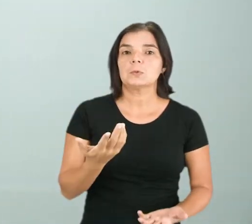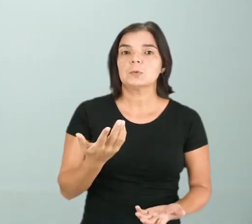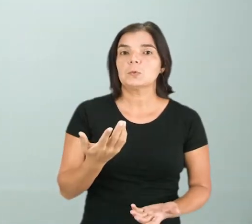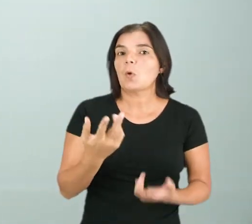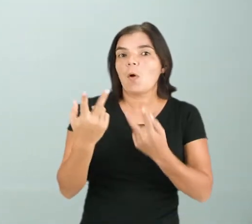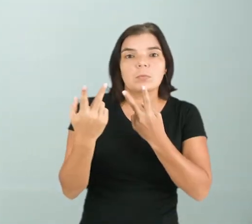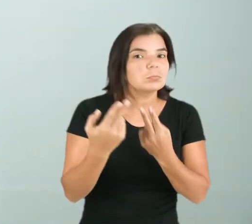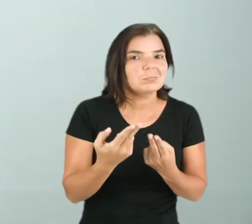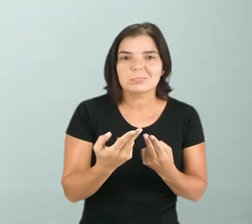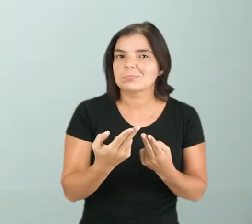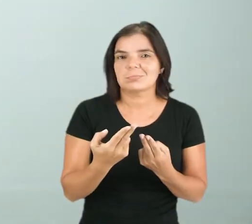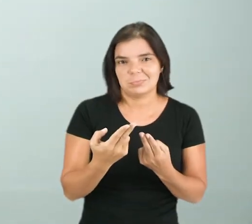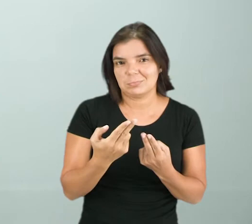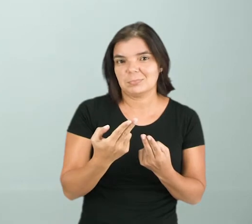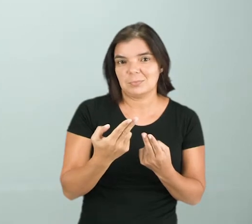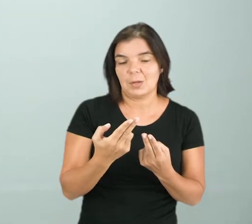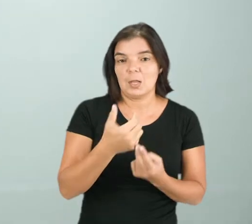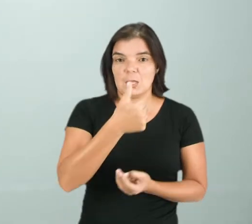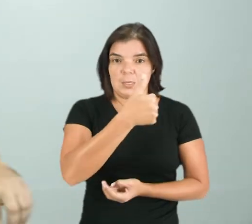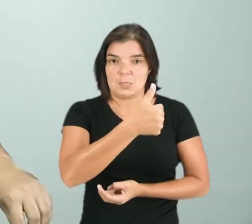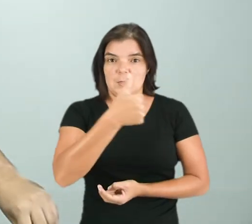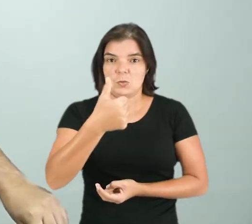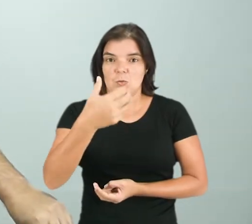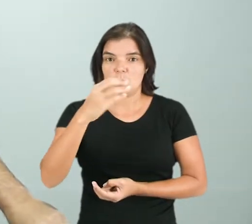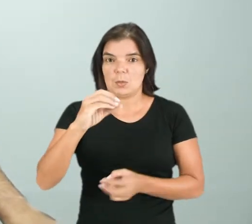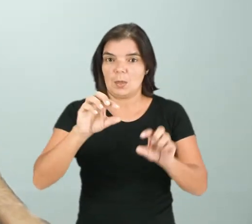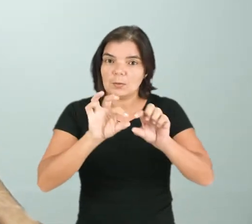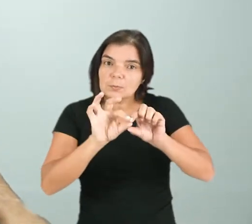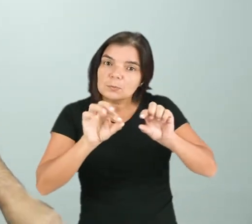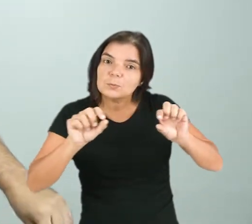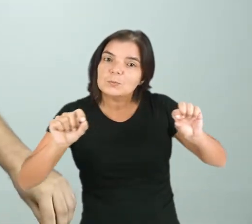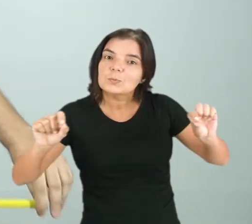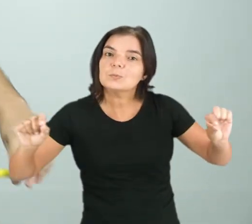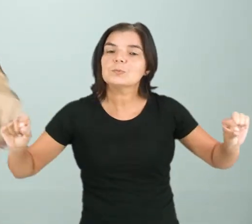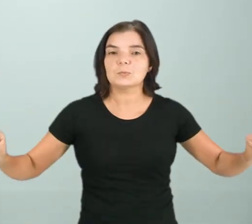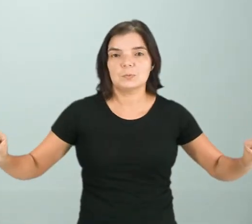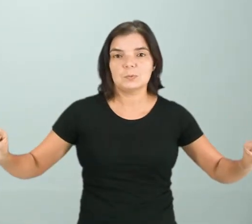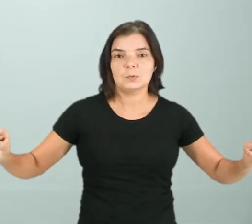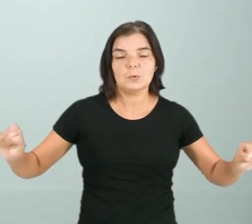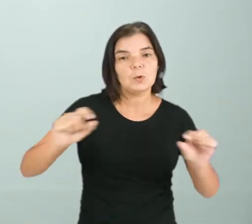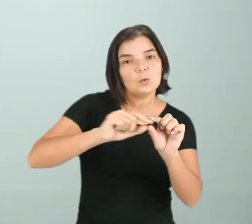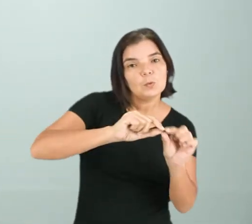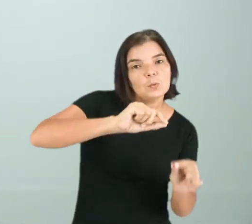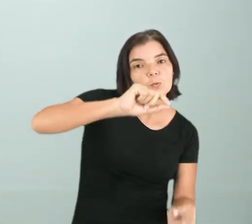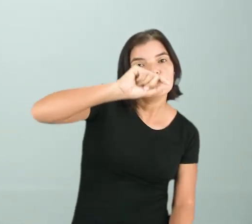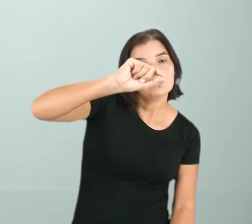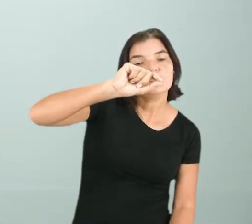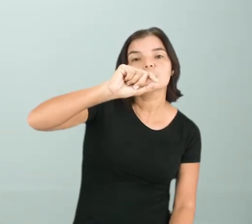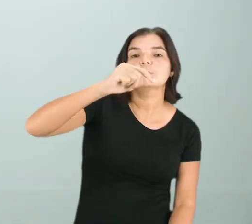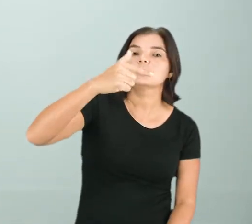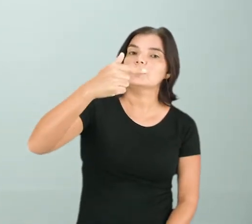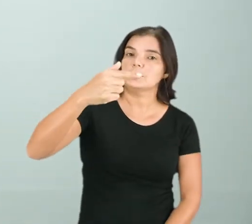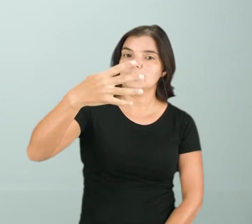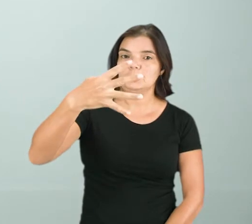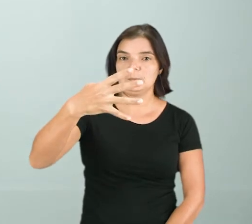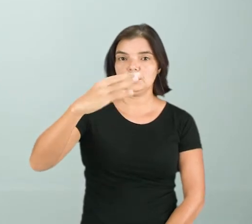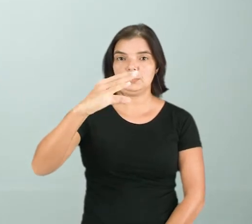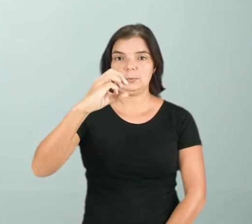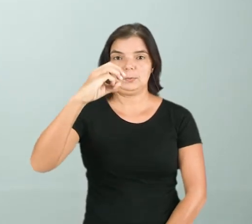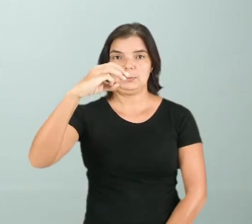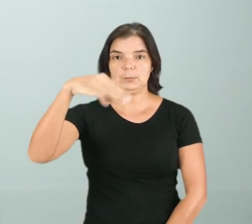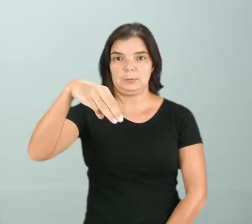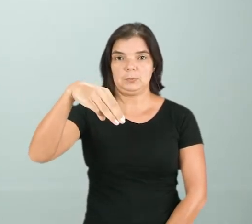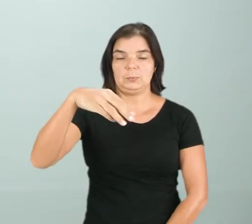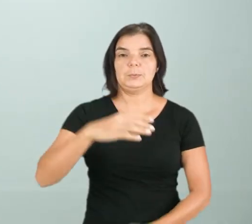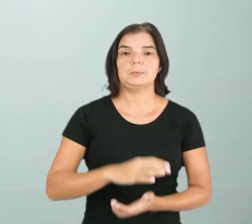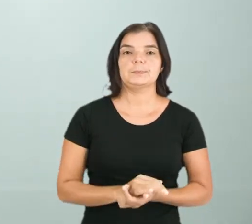Não é igual, né? Nós temos 110, né? De largura aqui, e de altura